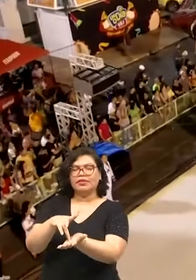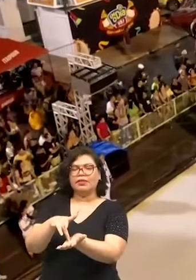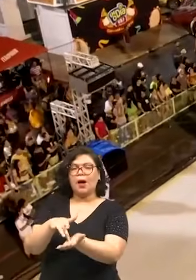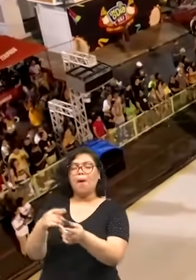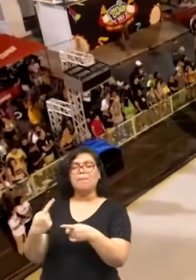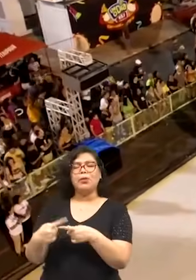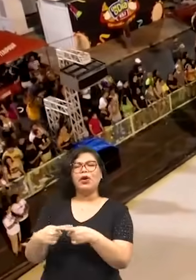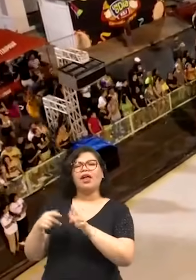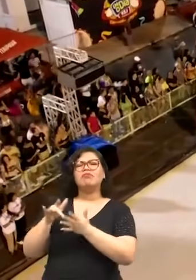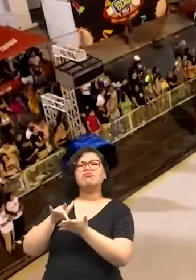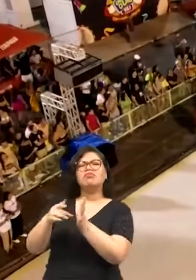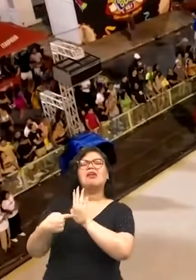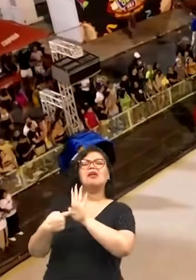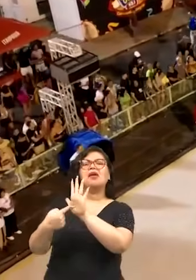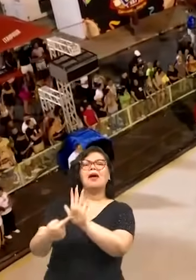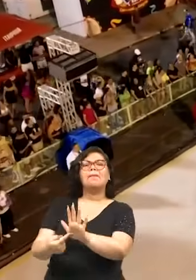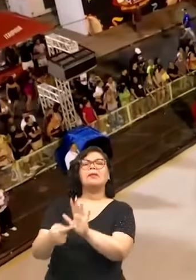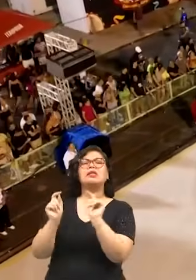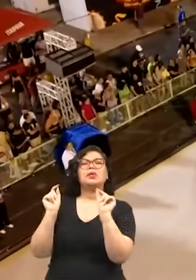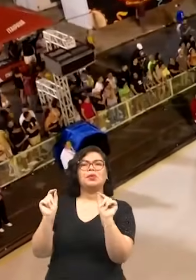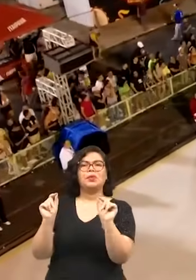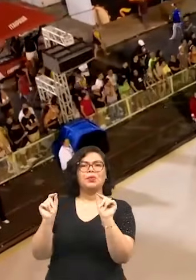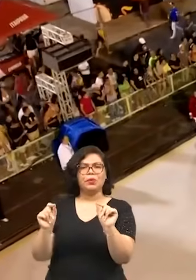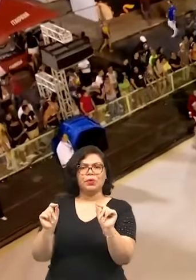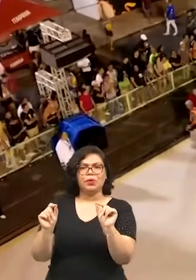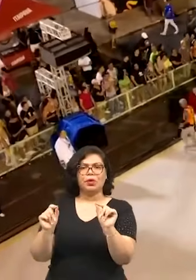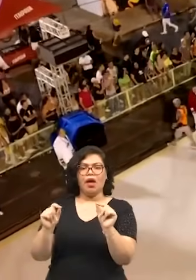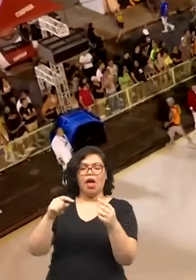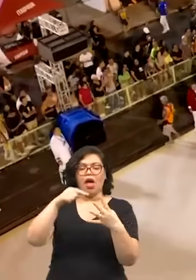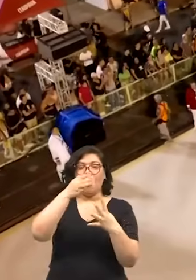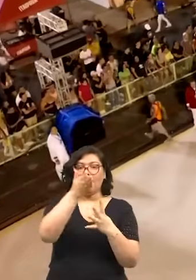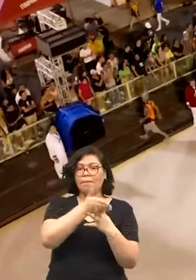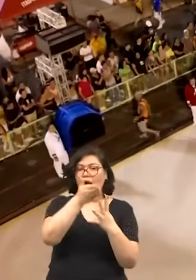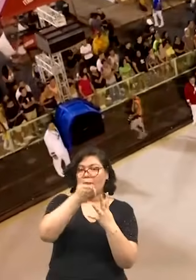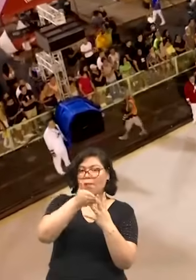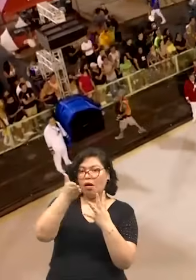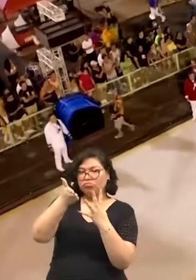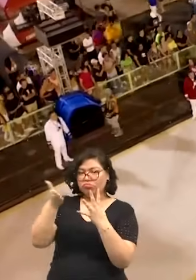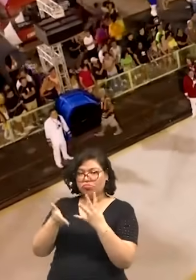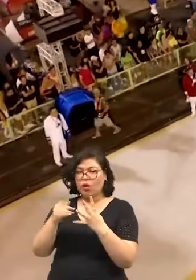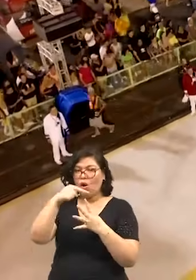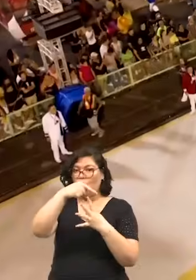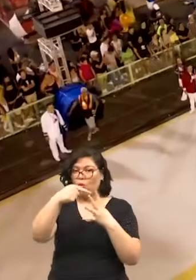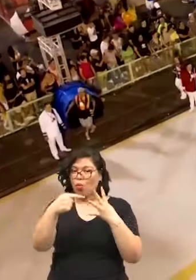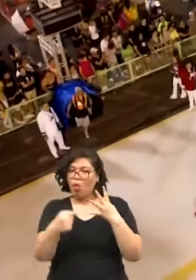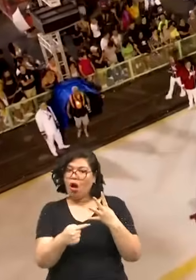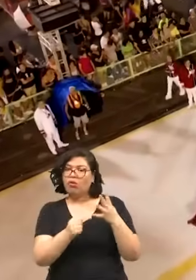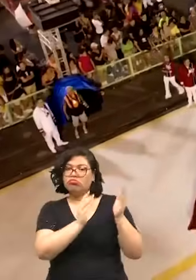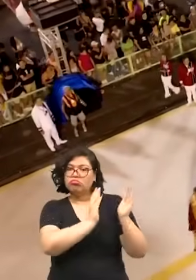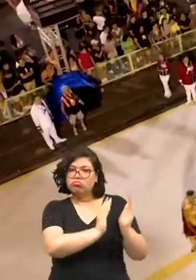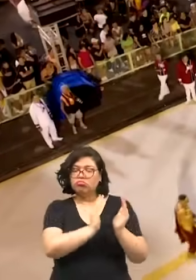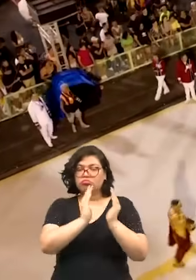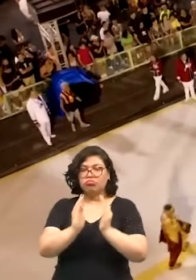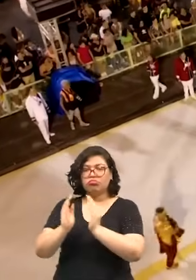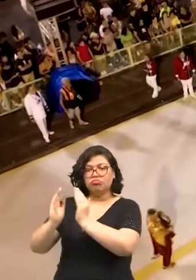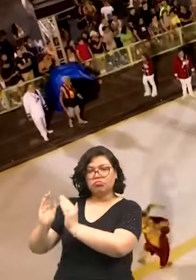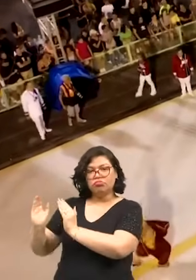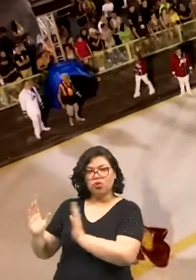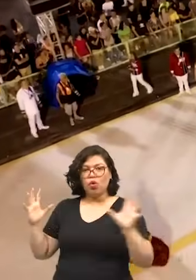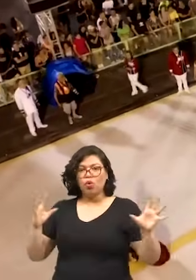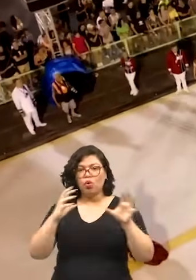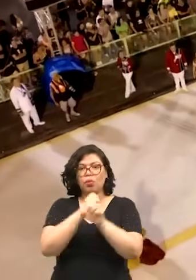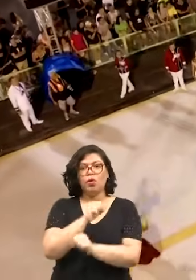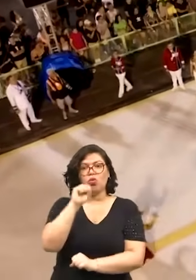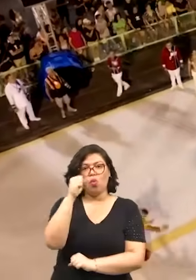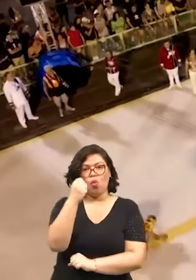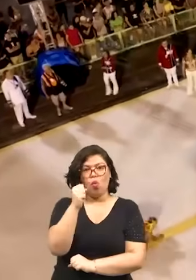ela vai representar, ela vai apresentar em 4 momentos. São 4 cênicas, né, que serão compostas por um total de